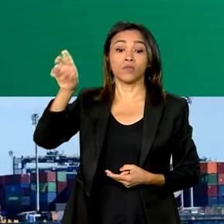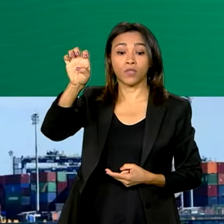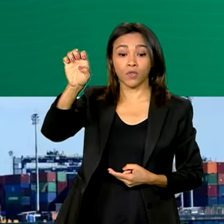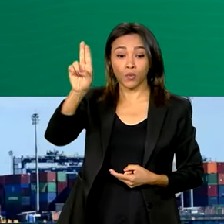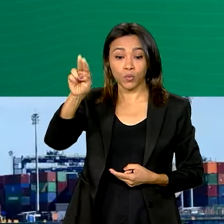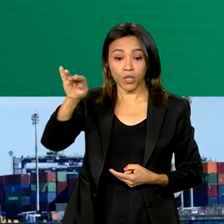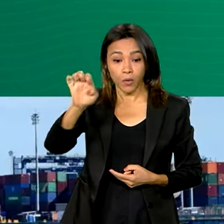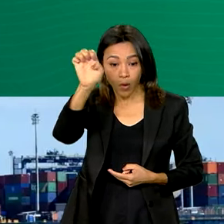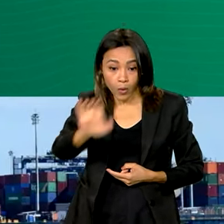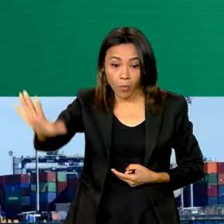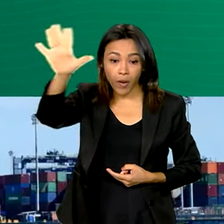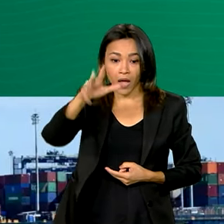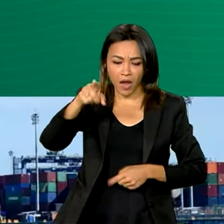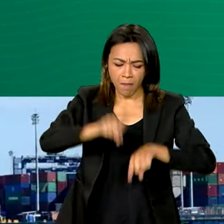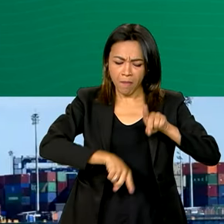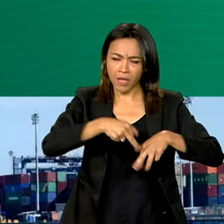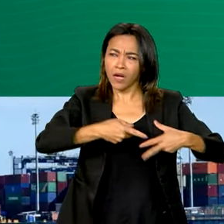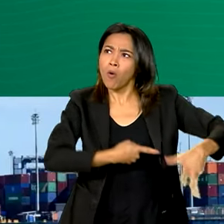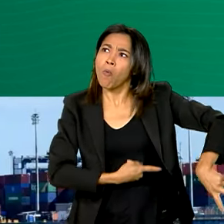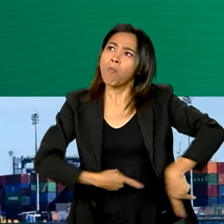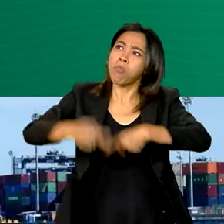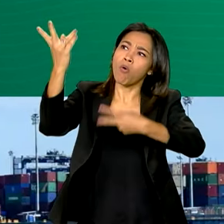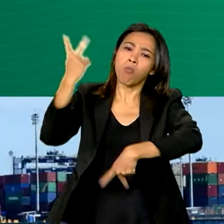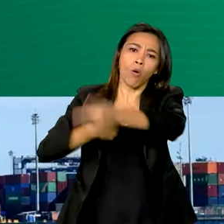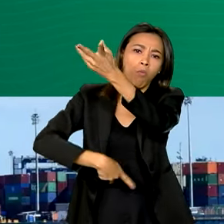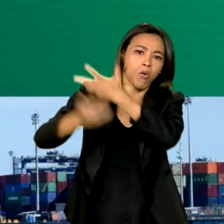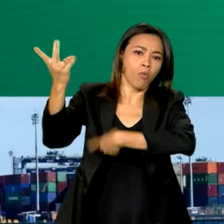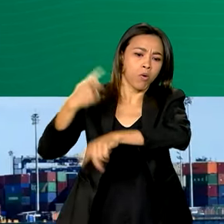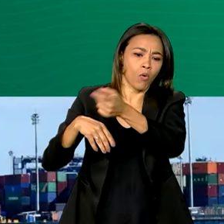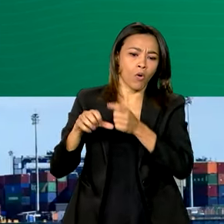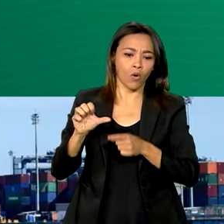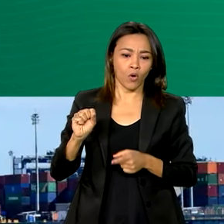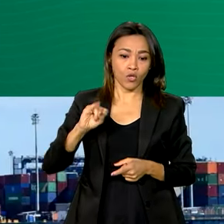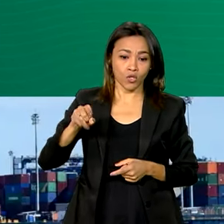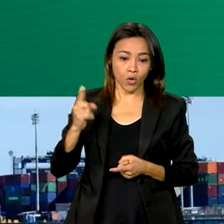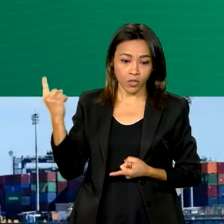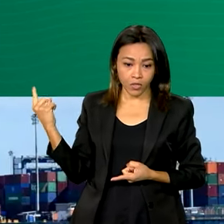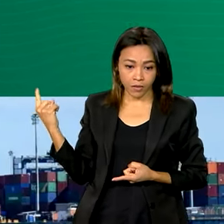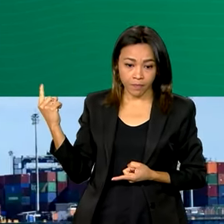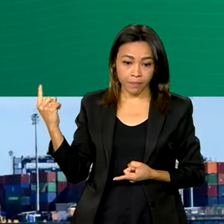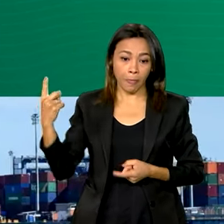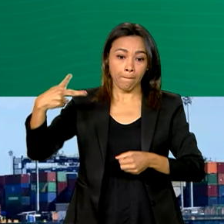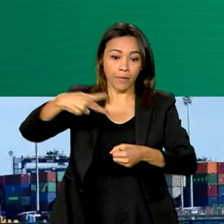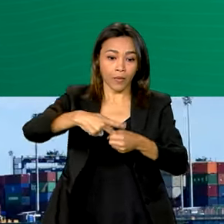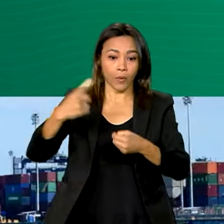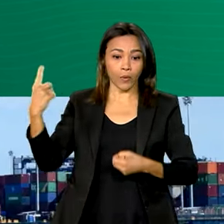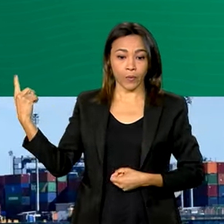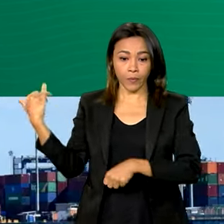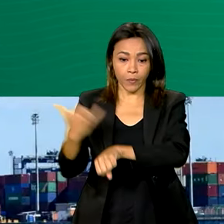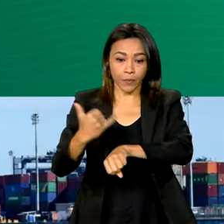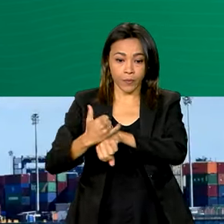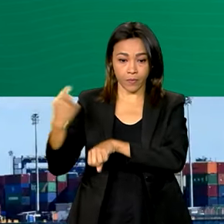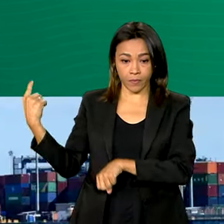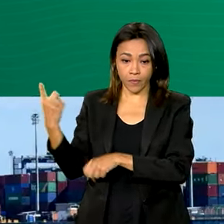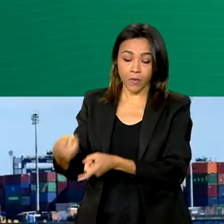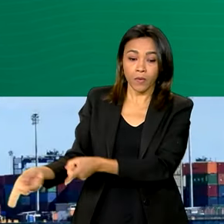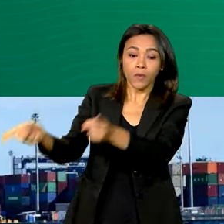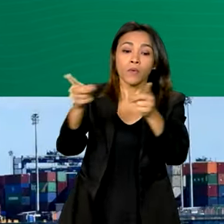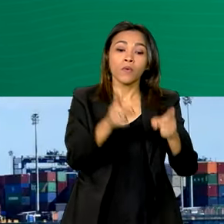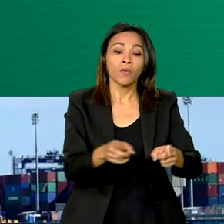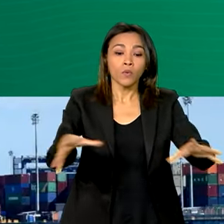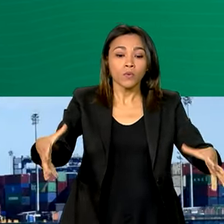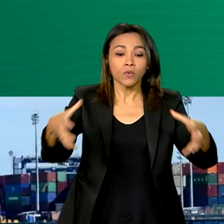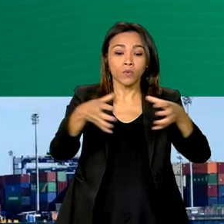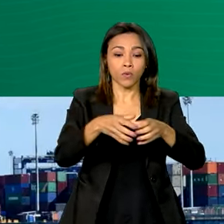os principais destinos de exportação de produtos como soja, petróleo e minério de ferro. Entre os membros, o